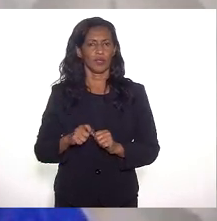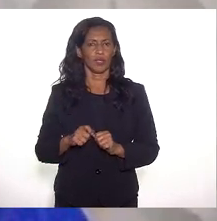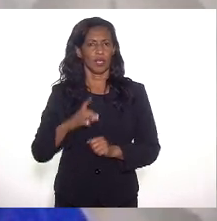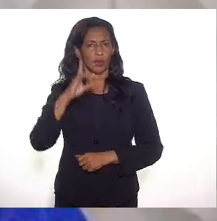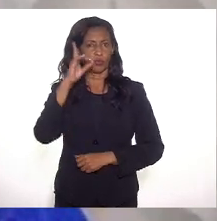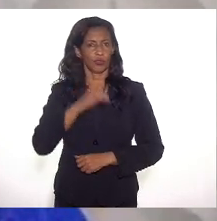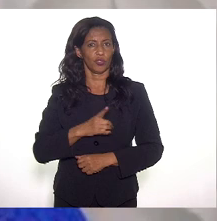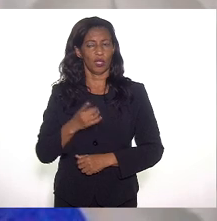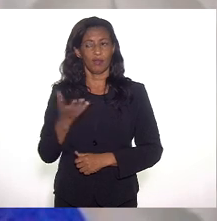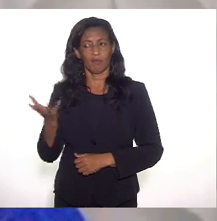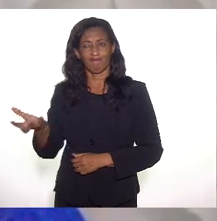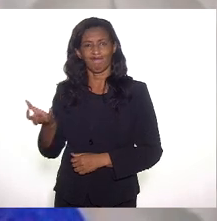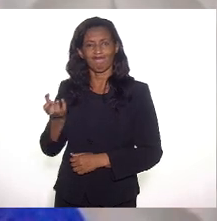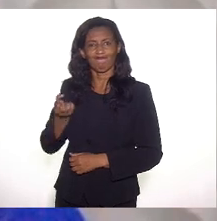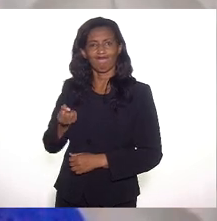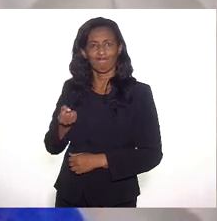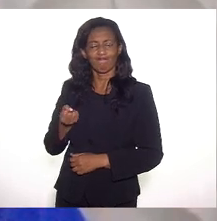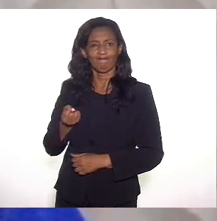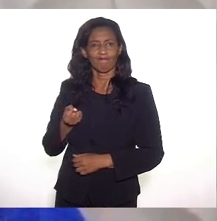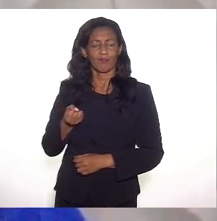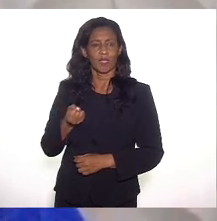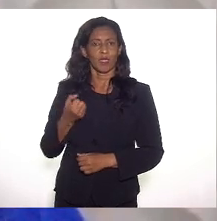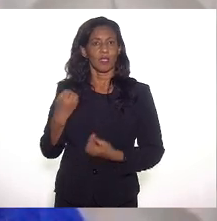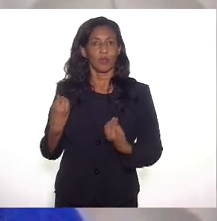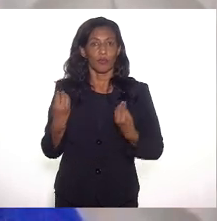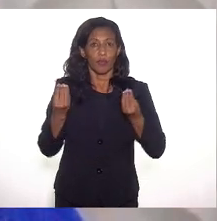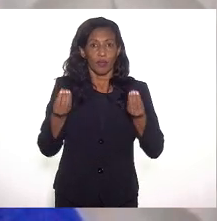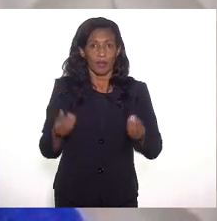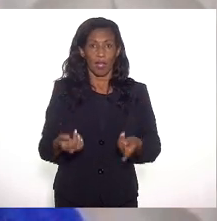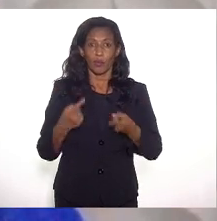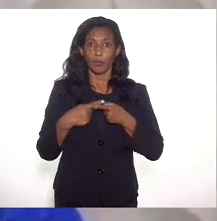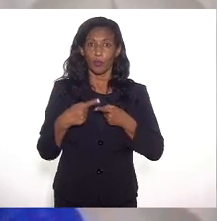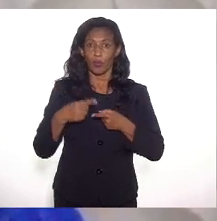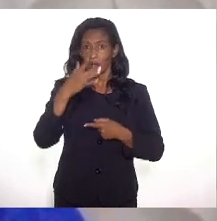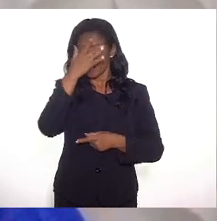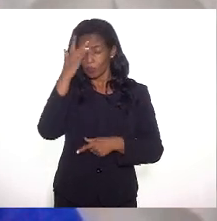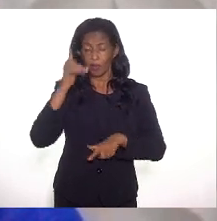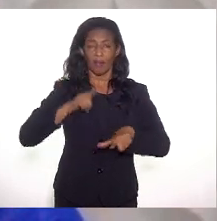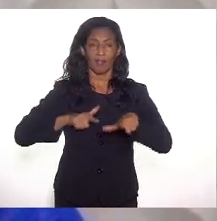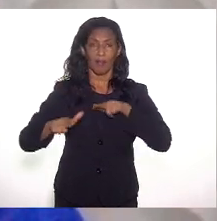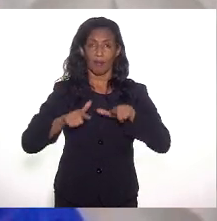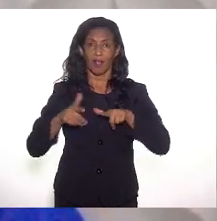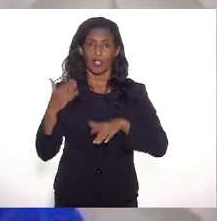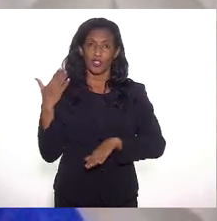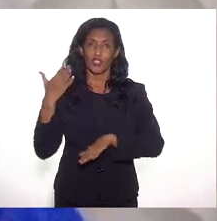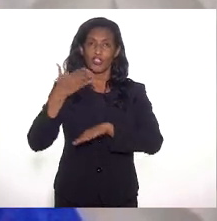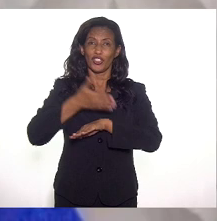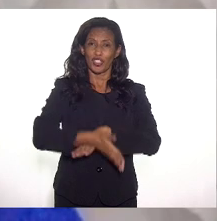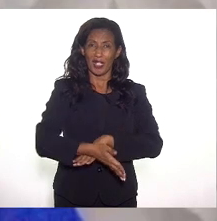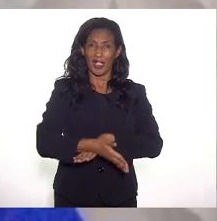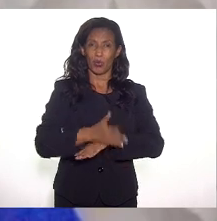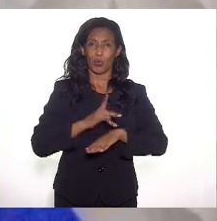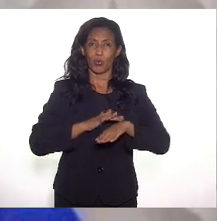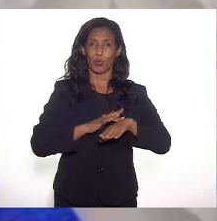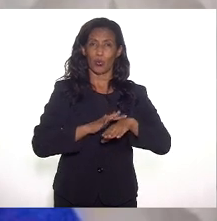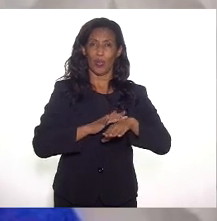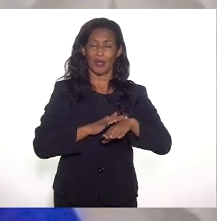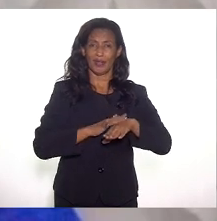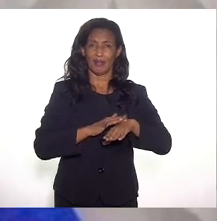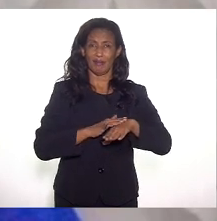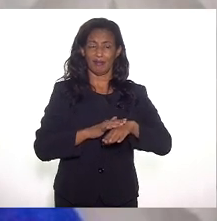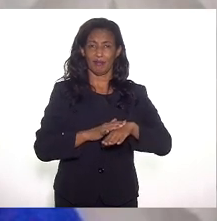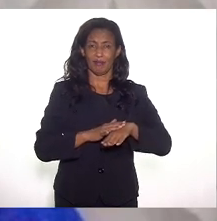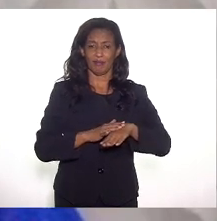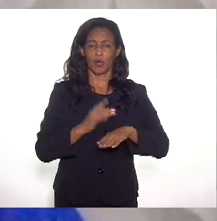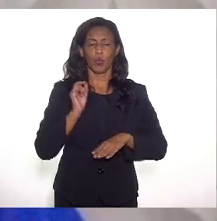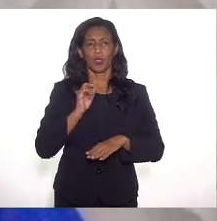uma gratificação que foi concedida exatamente porque esses profissionais trabalhavam diretamente com a hanseníase. E o que nós pretendemos